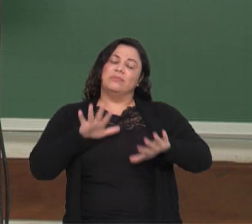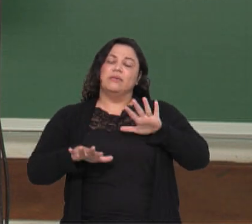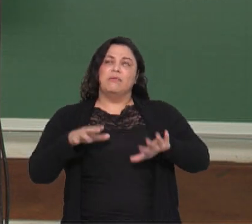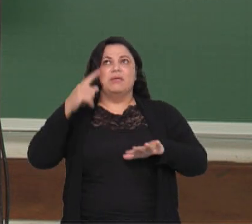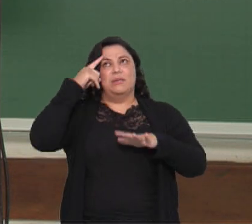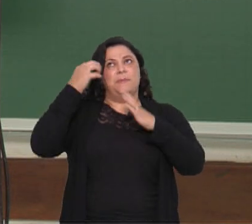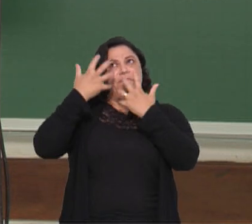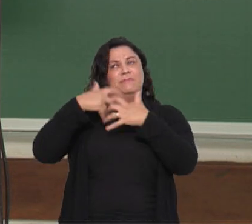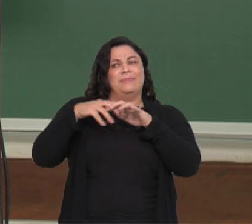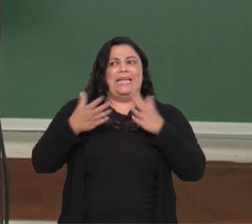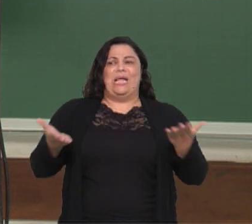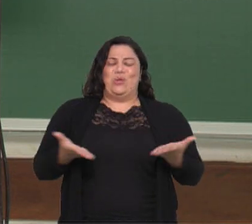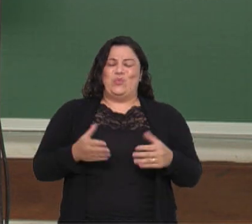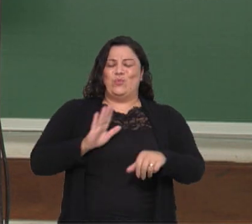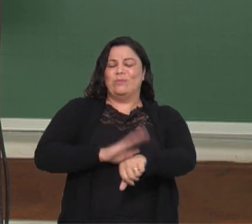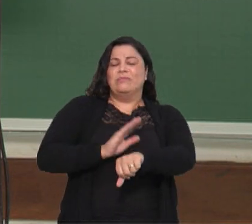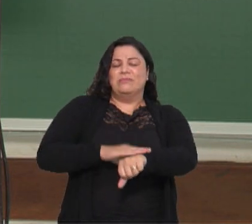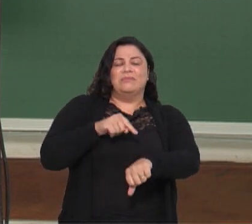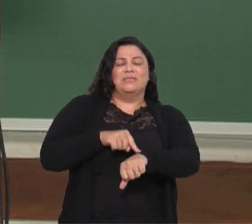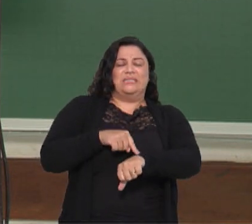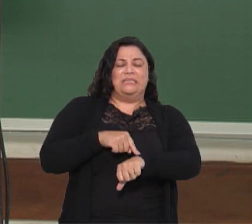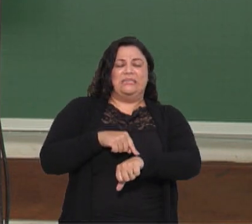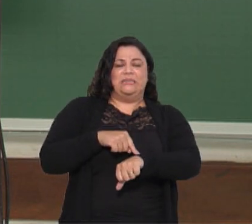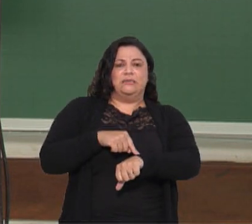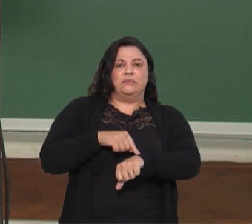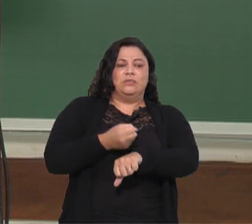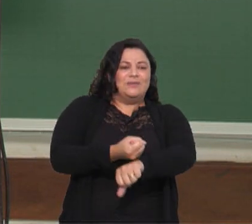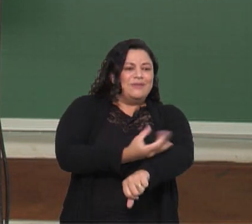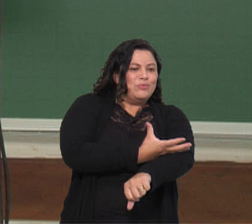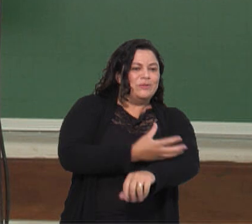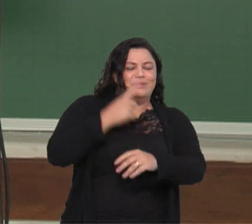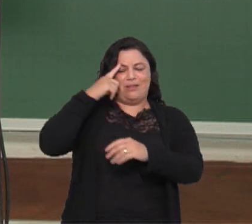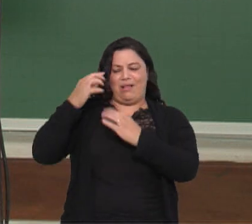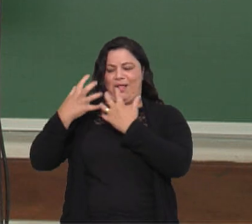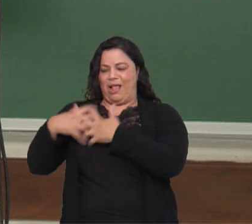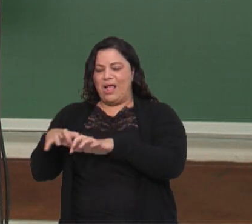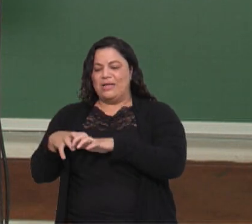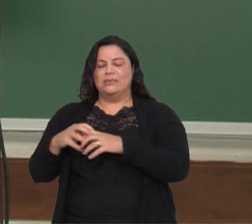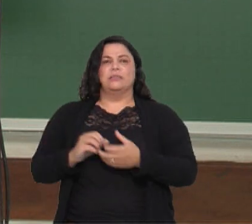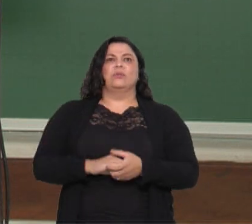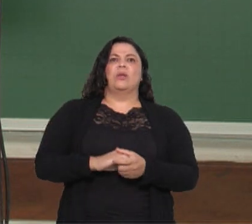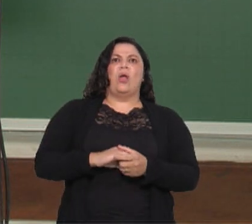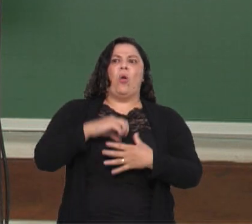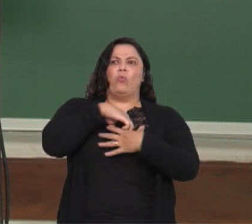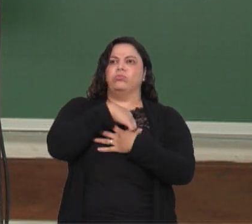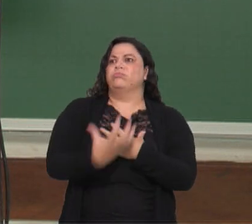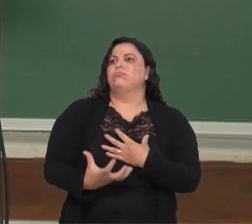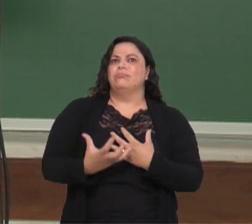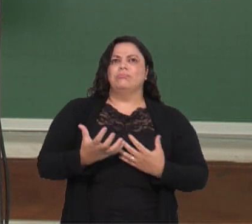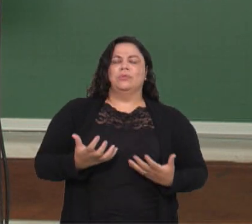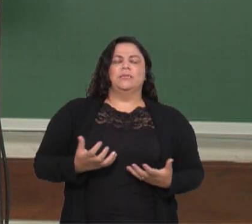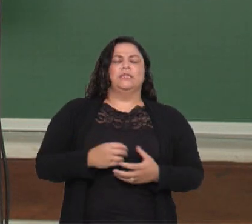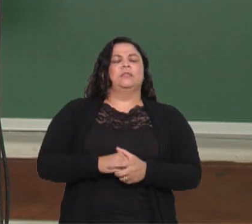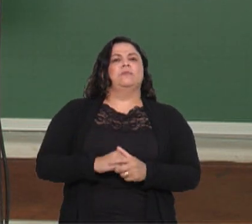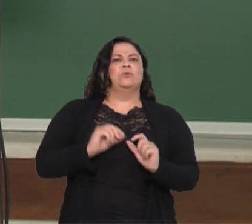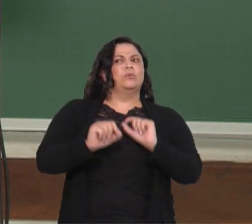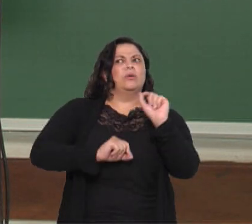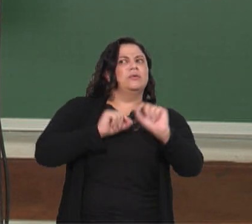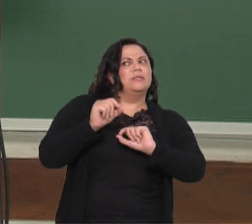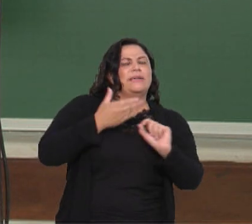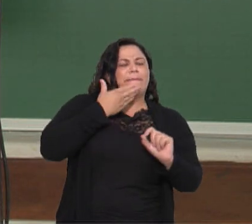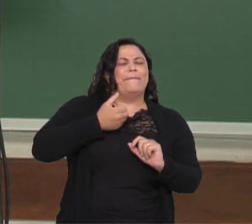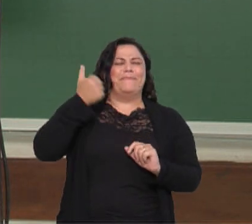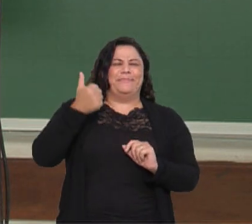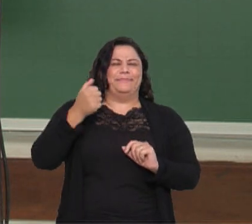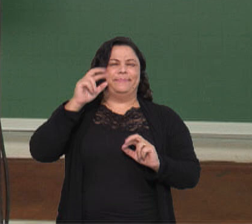Então, peraí, nesse momento eu estou sendo emocional, racional ou apenas, né, impulsivo, né? Qual que seria a melhor ação aqui? Essa